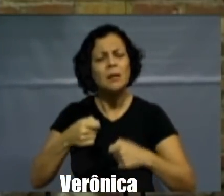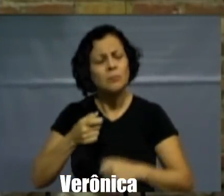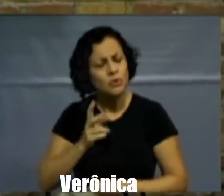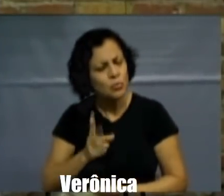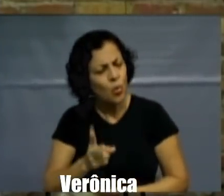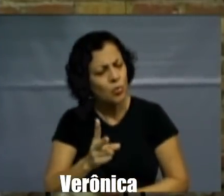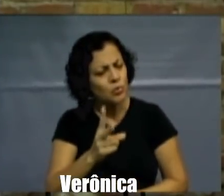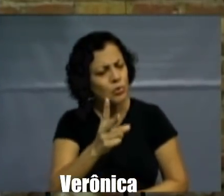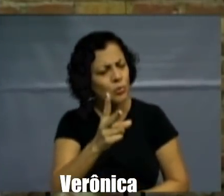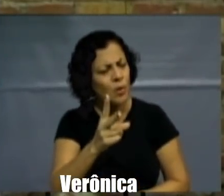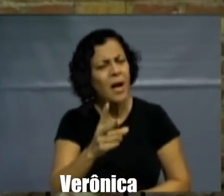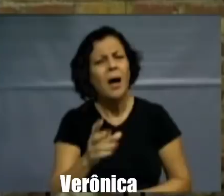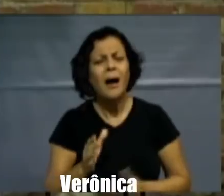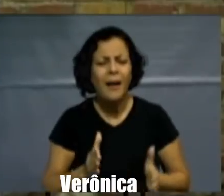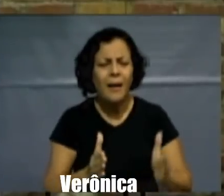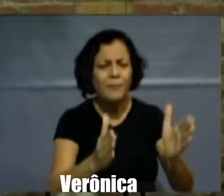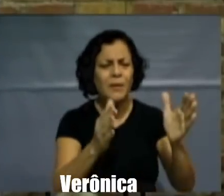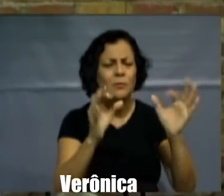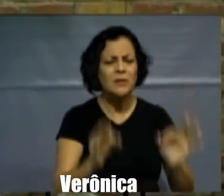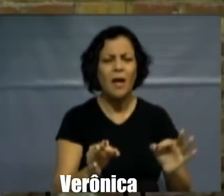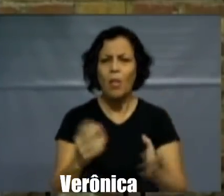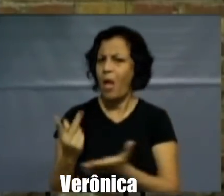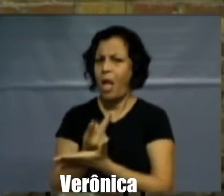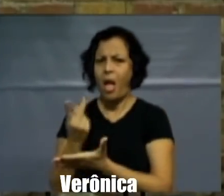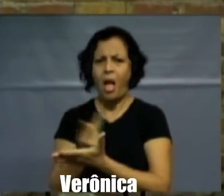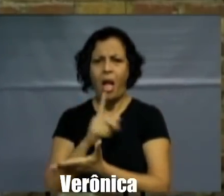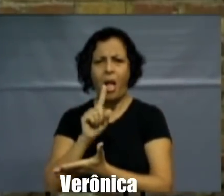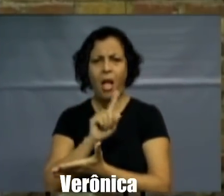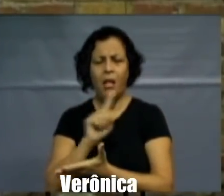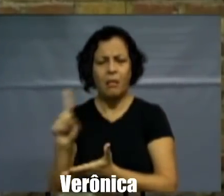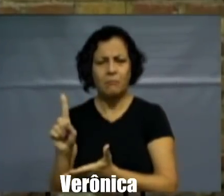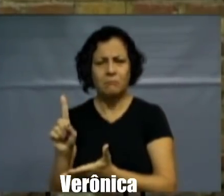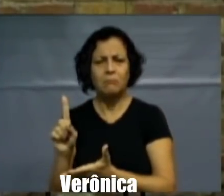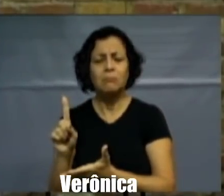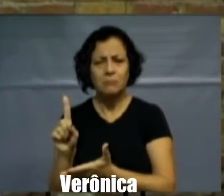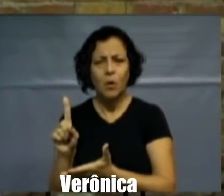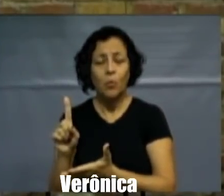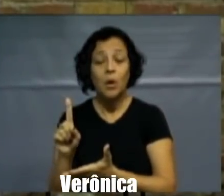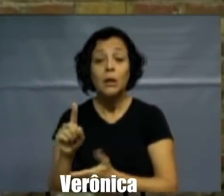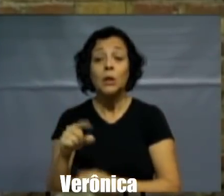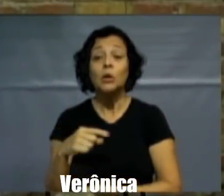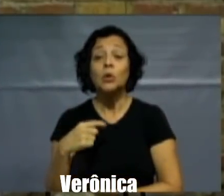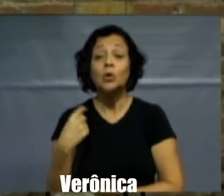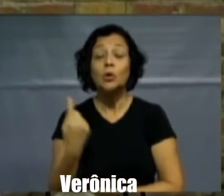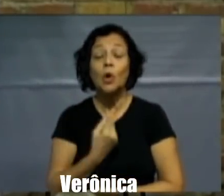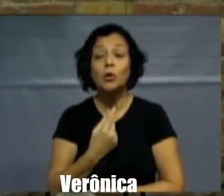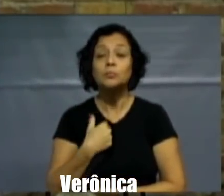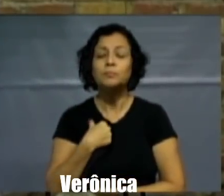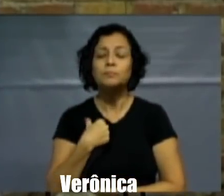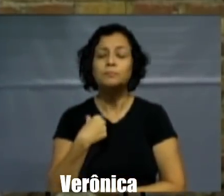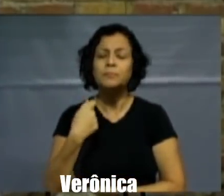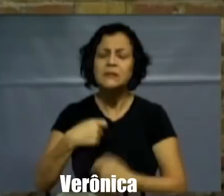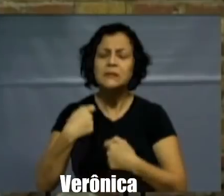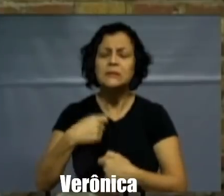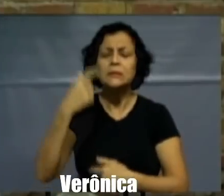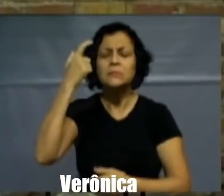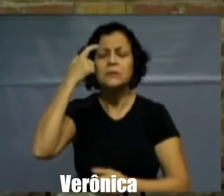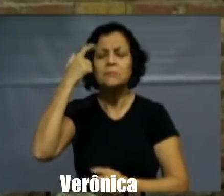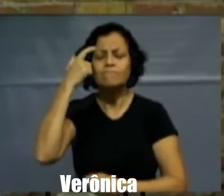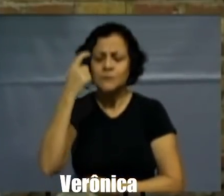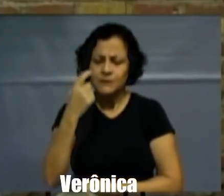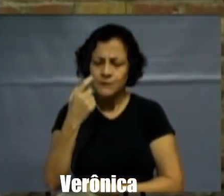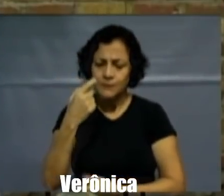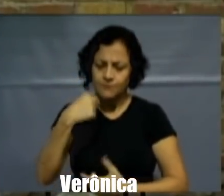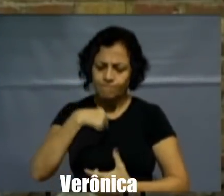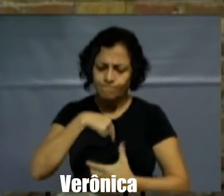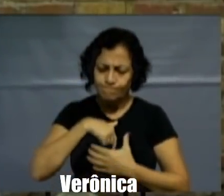erros. Quando notarmos a presença de um crente de boa palavra, mas sem um íntimo renovado, dirigindo-se